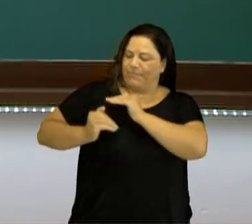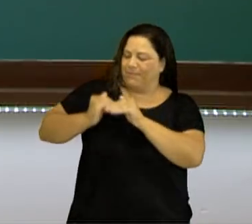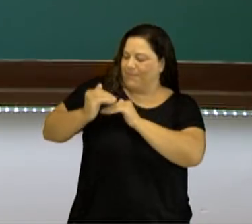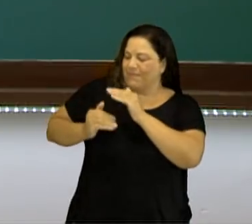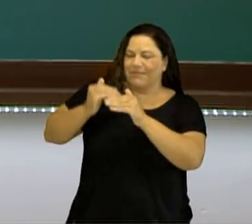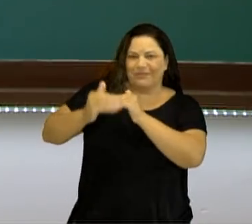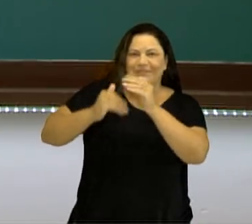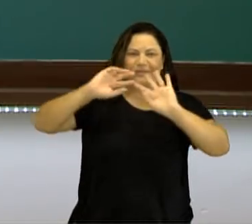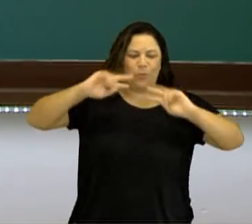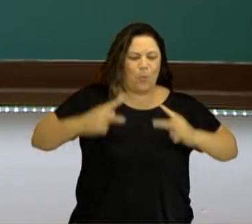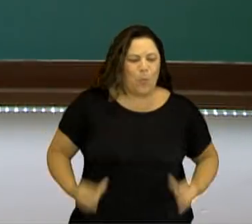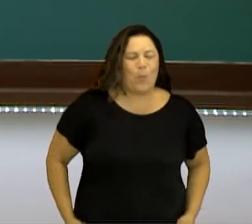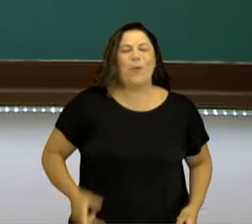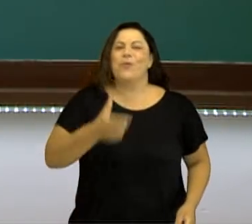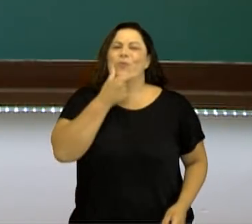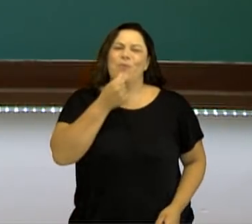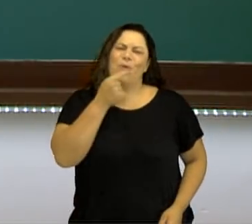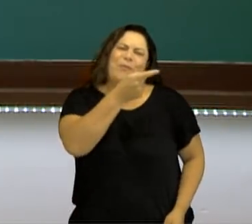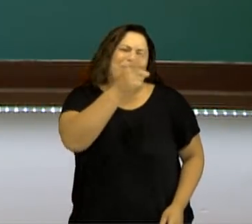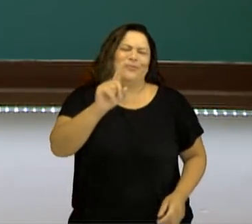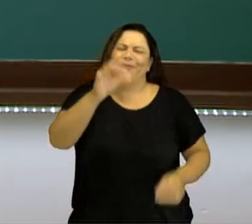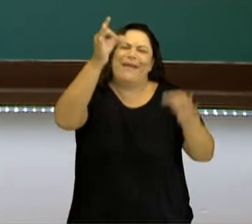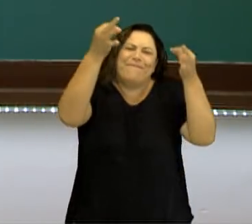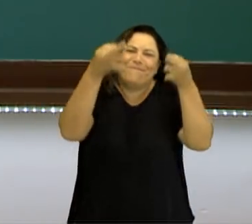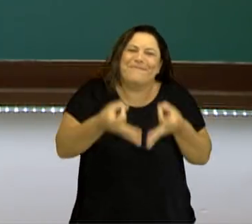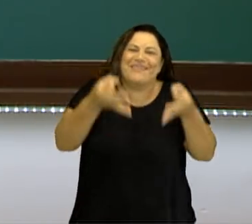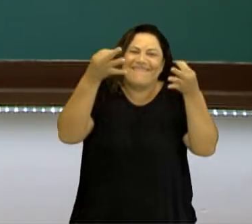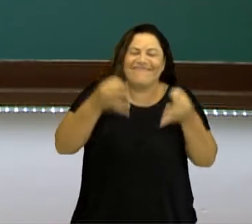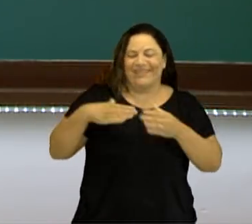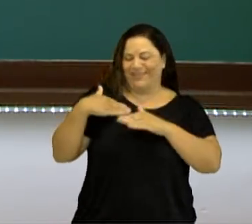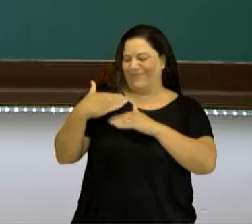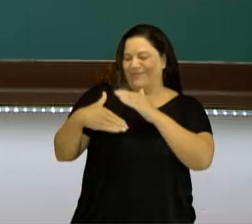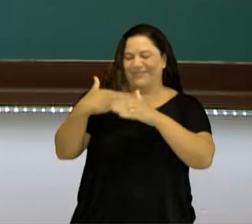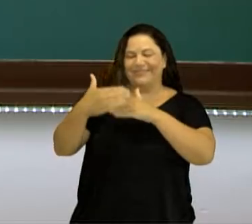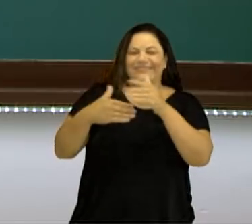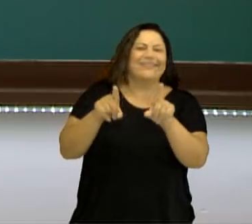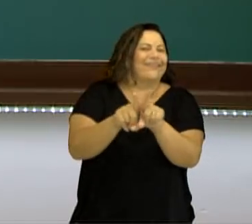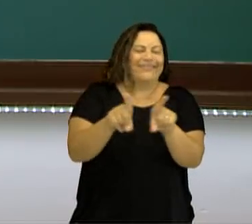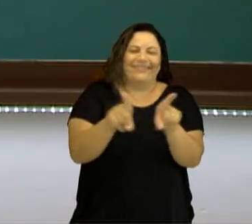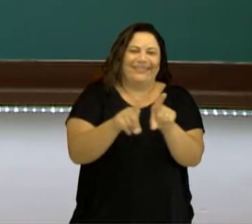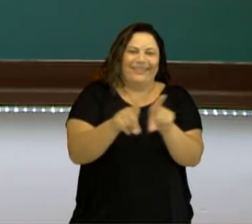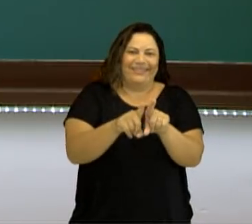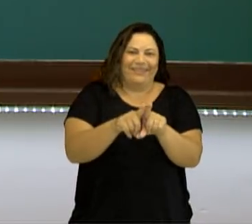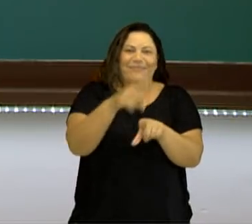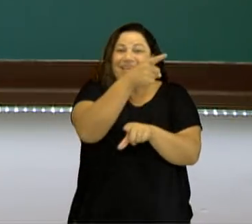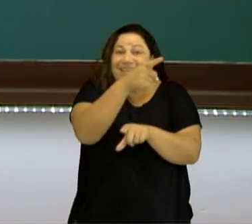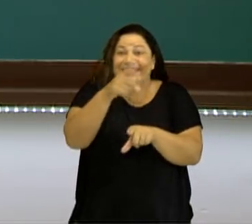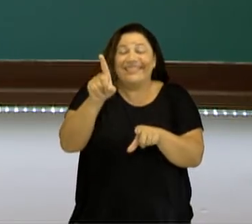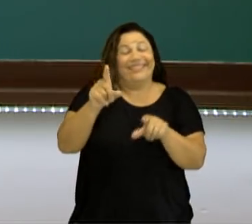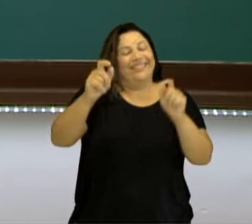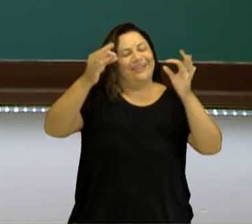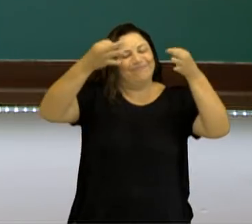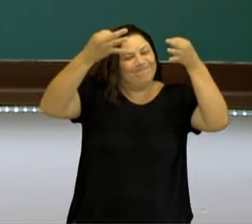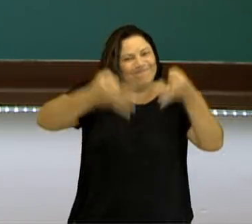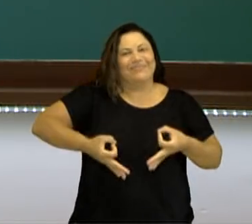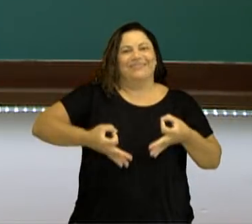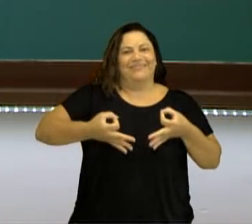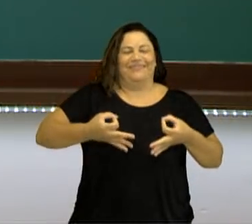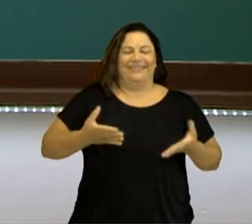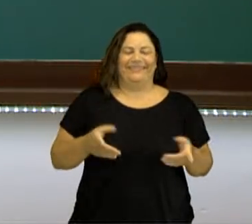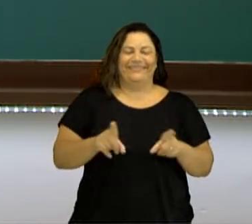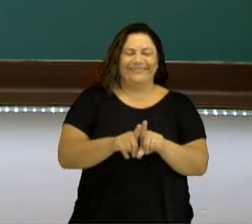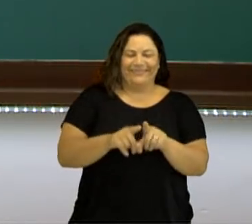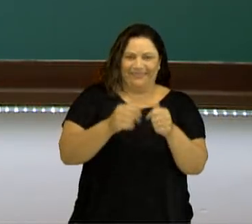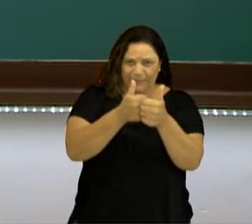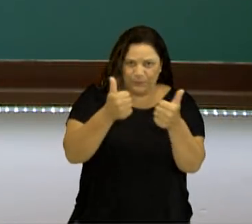homem não é perfeito, é lógico que as coisas que ele constrói também não pretendem ser perfeitas, tá